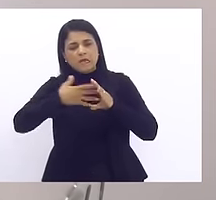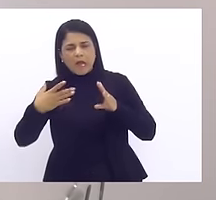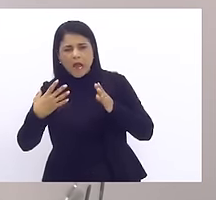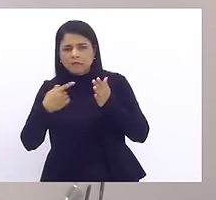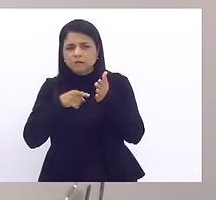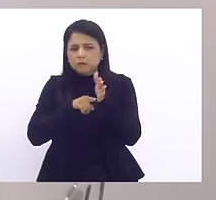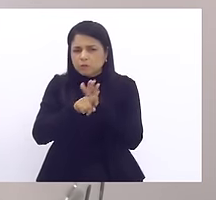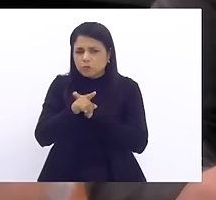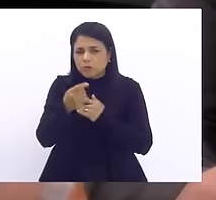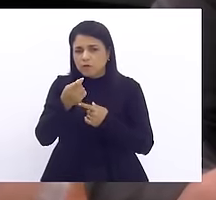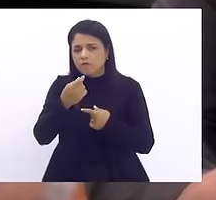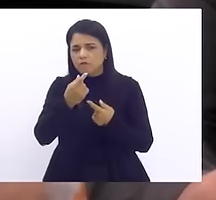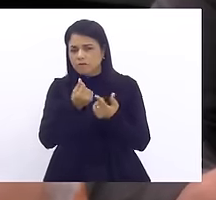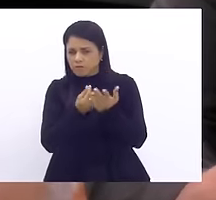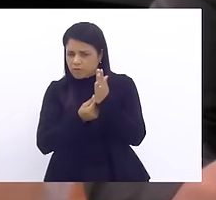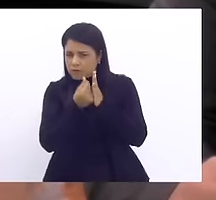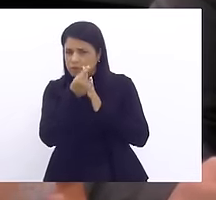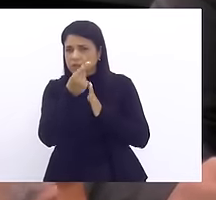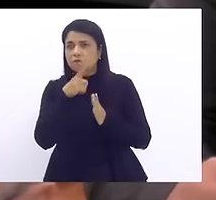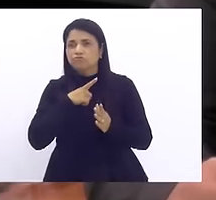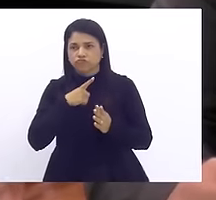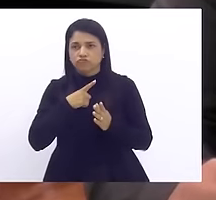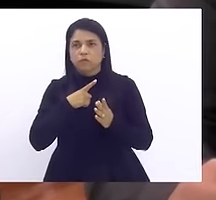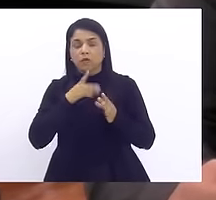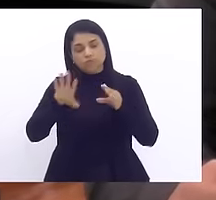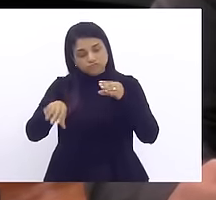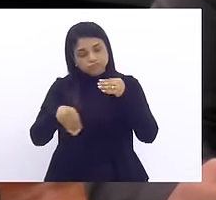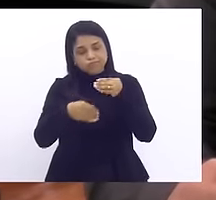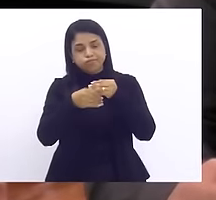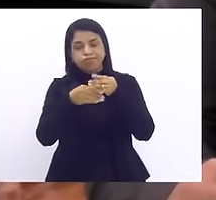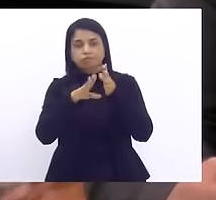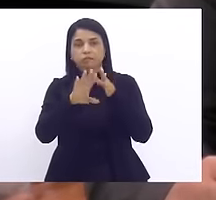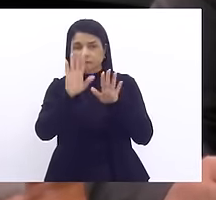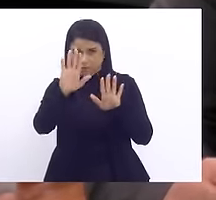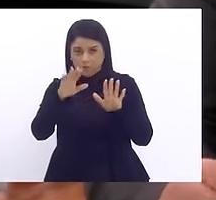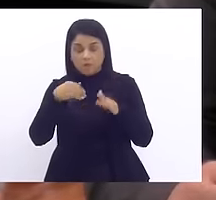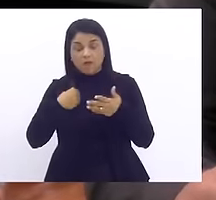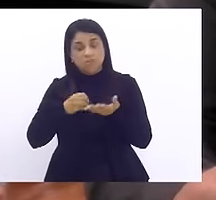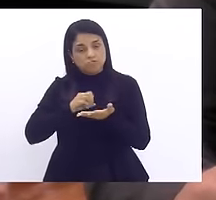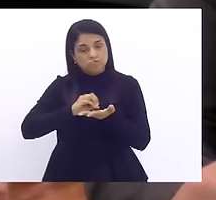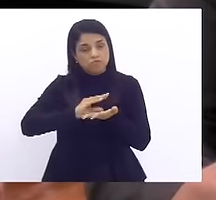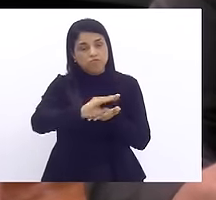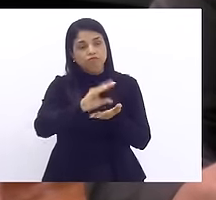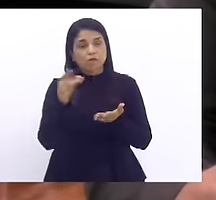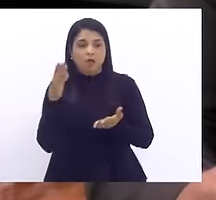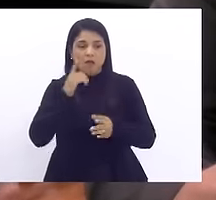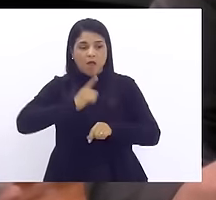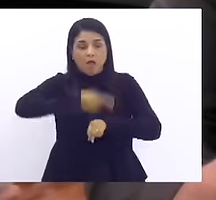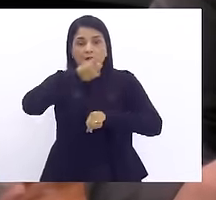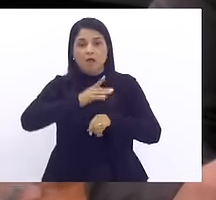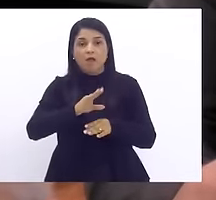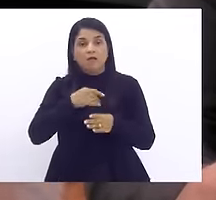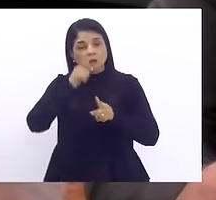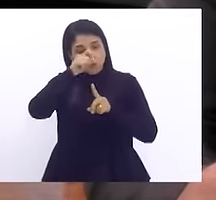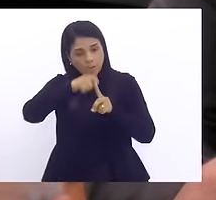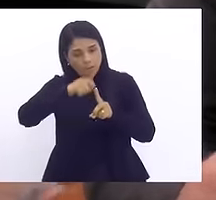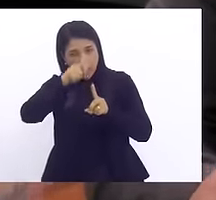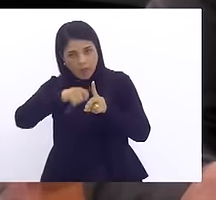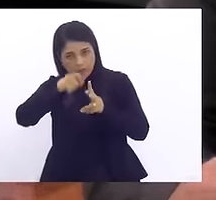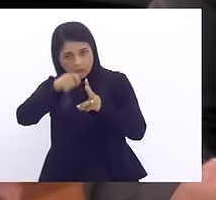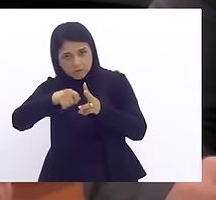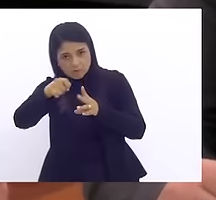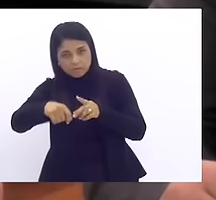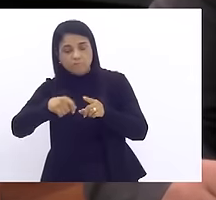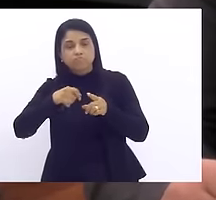só para completar tem um procedimento que é um pouco complexo e por isso não é imediato repasse é a cada seis todo mês faz a prestação de